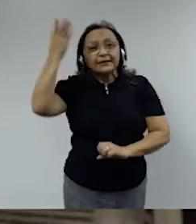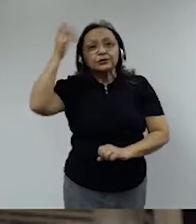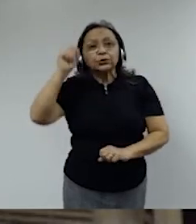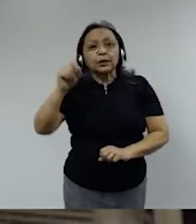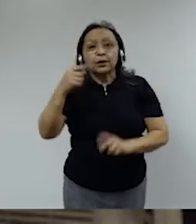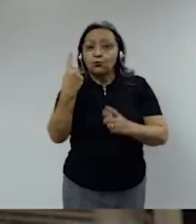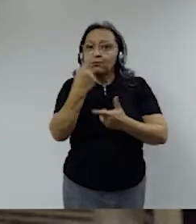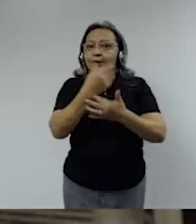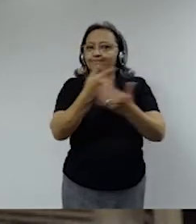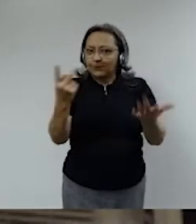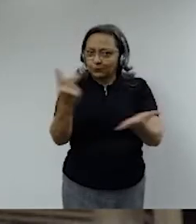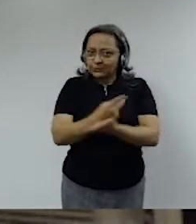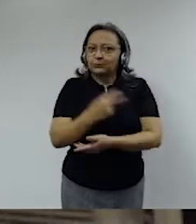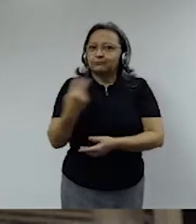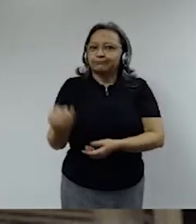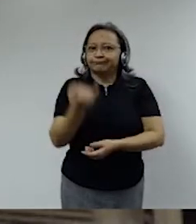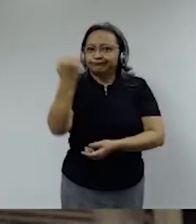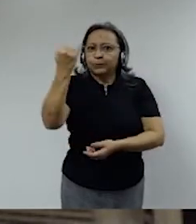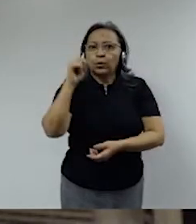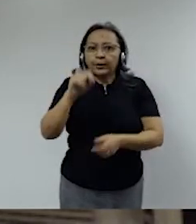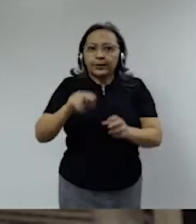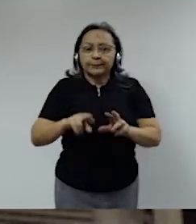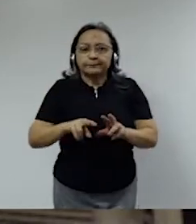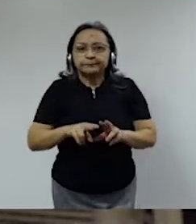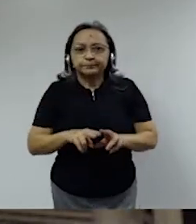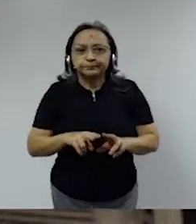caso relevante a respeito